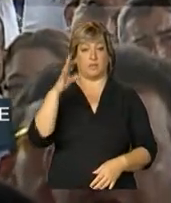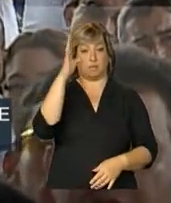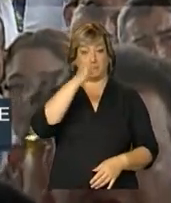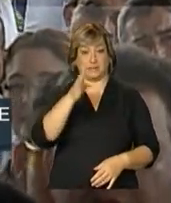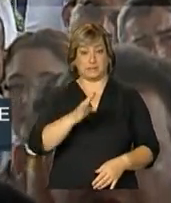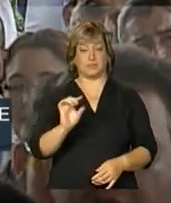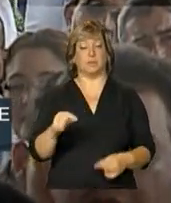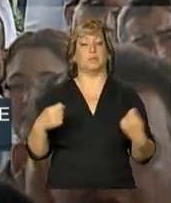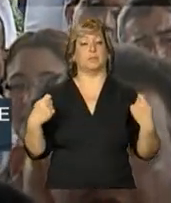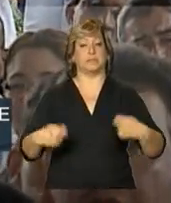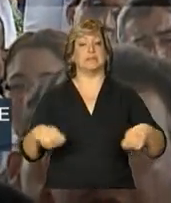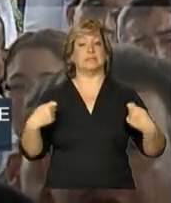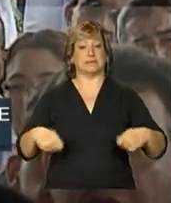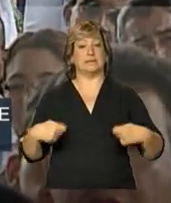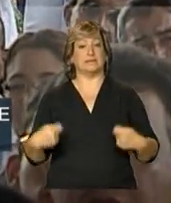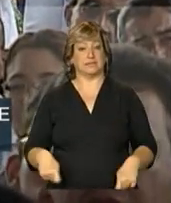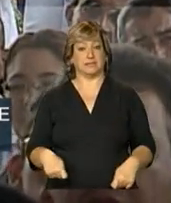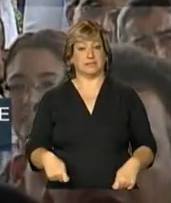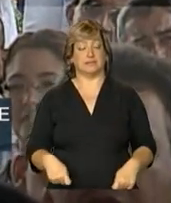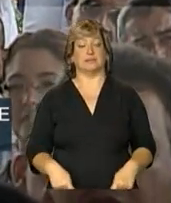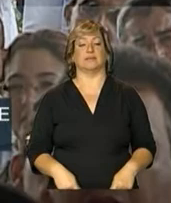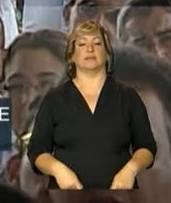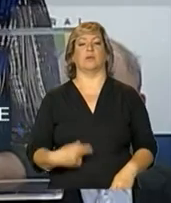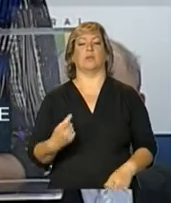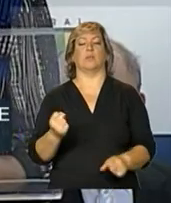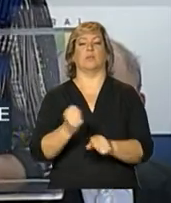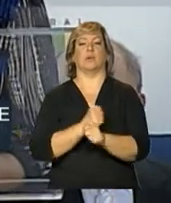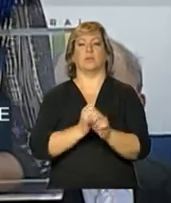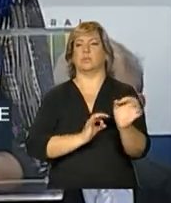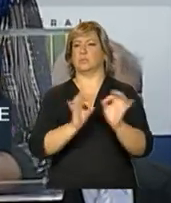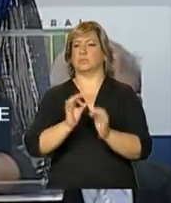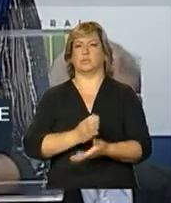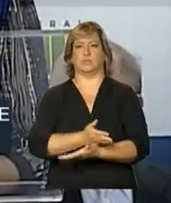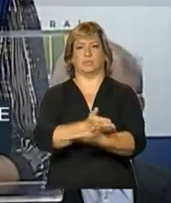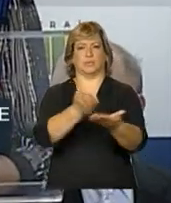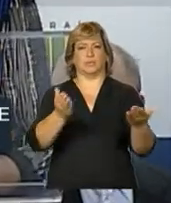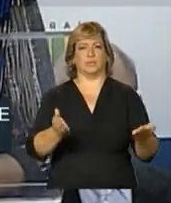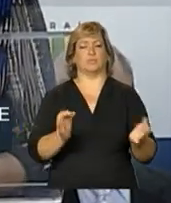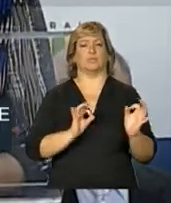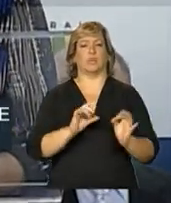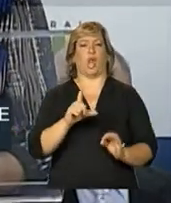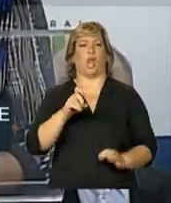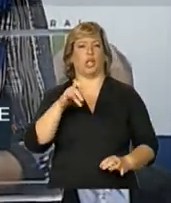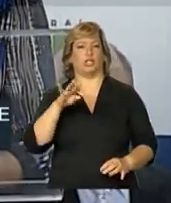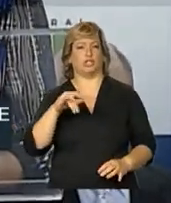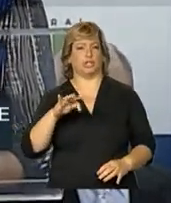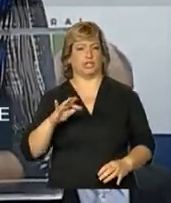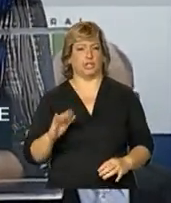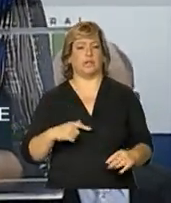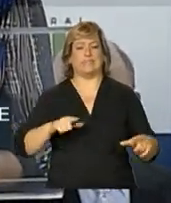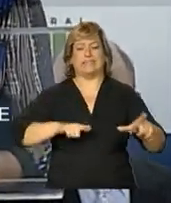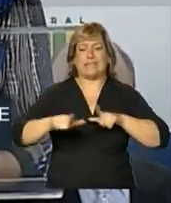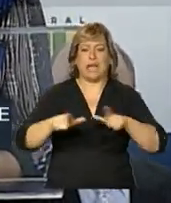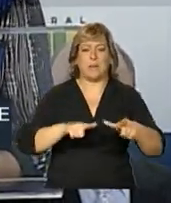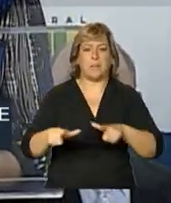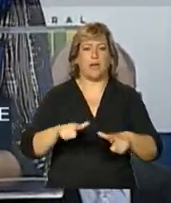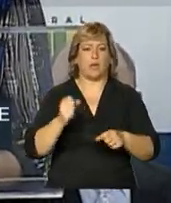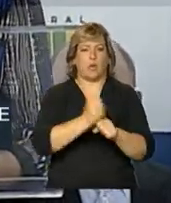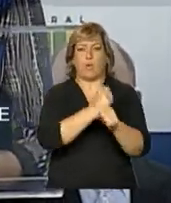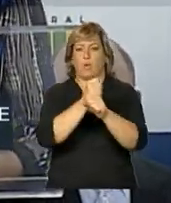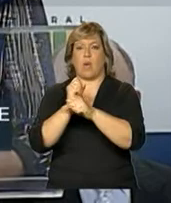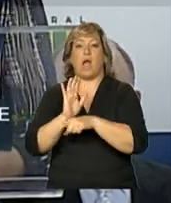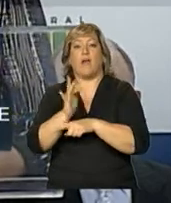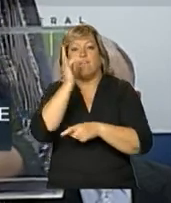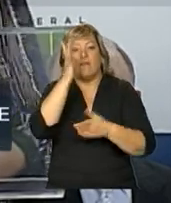precisa é de uma estrutura logística e dando prosseguimento